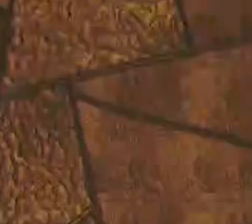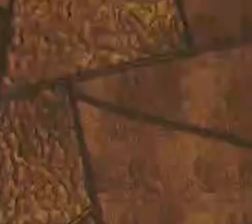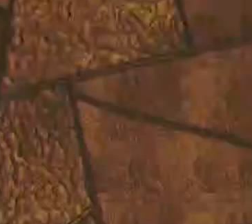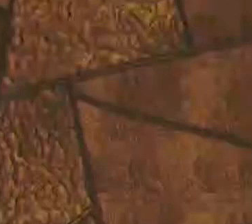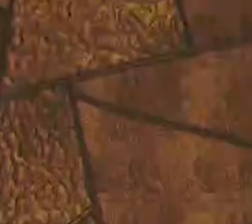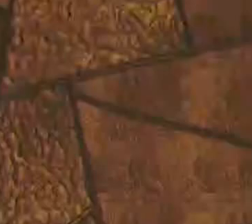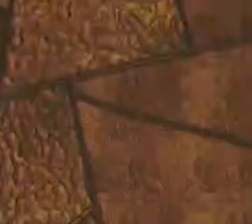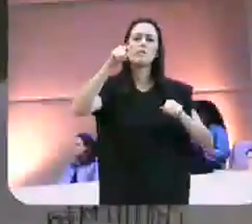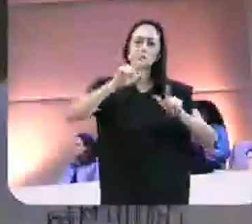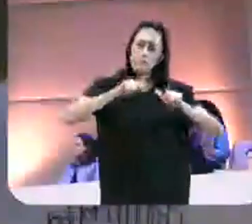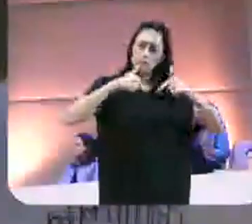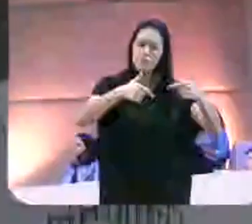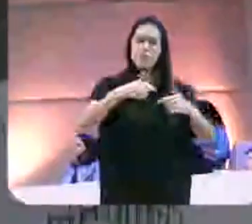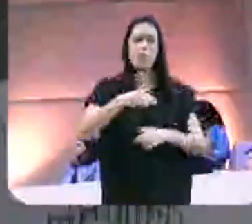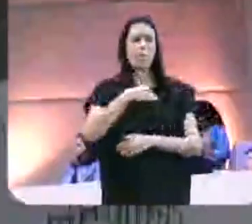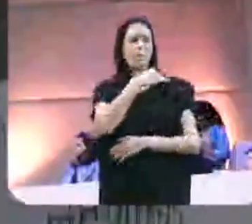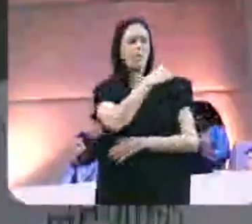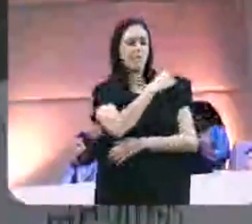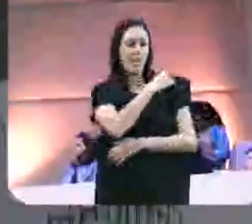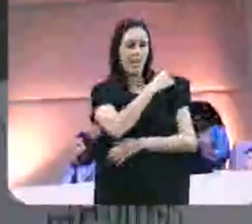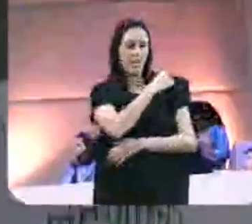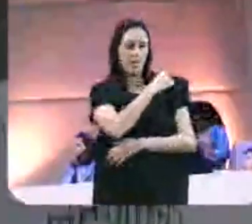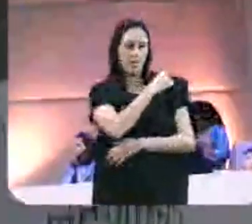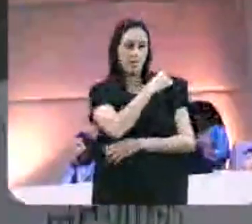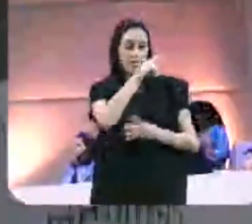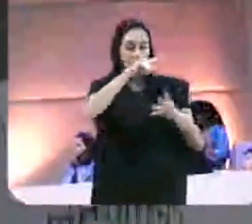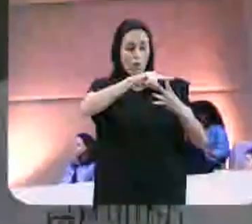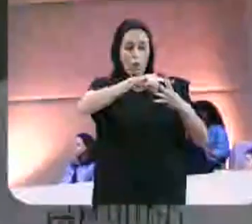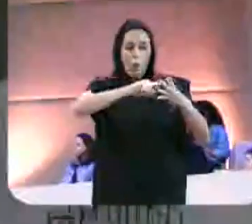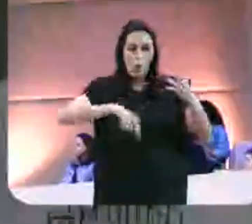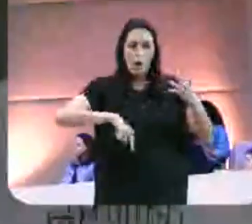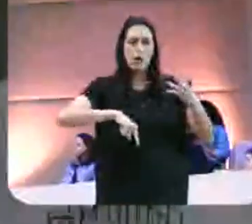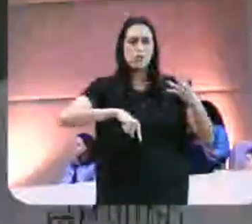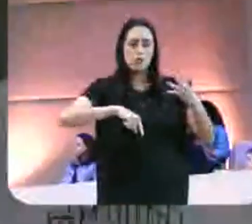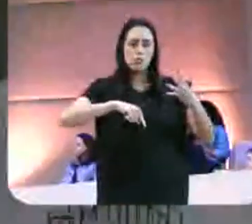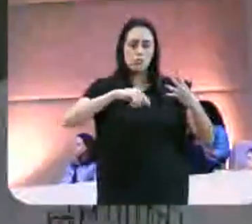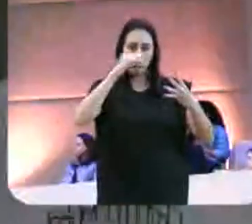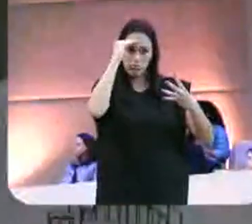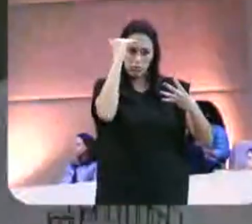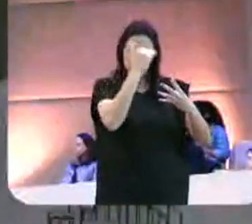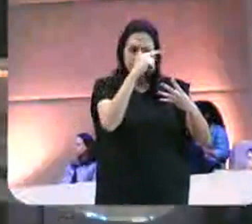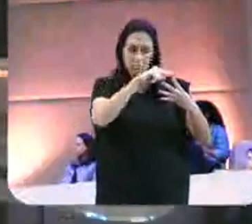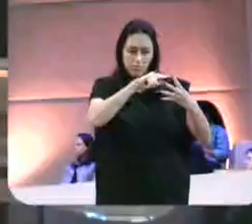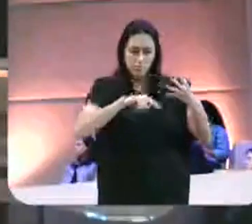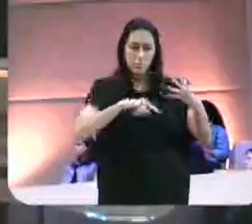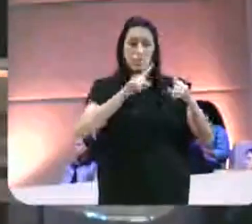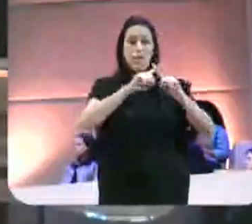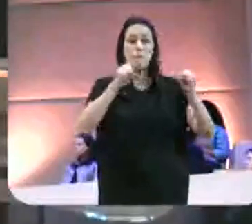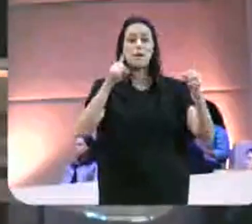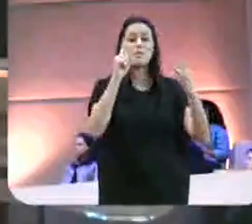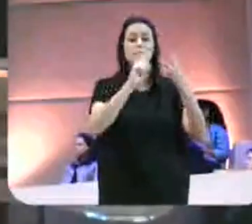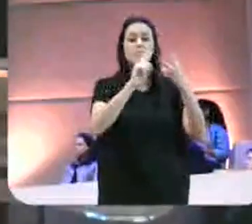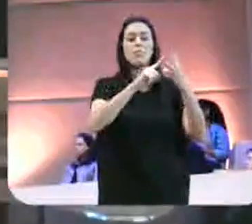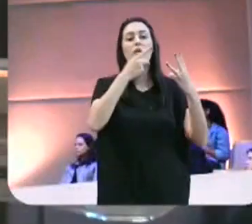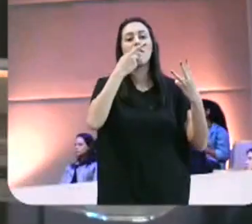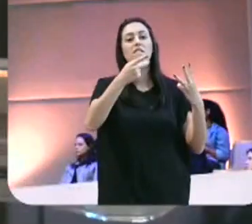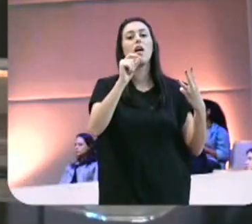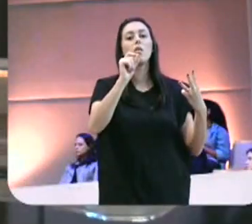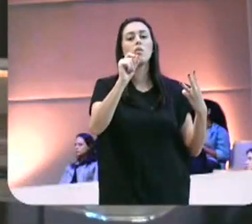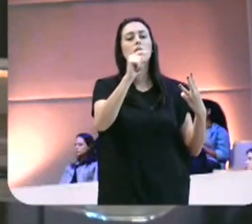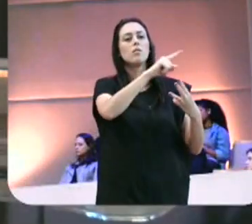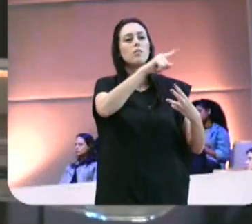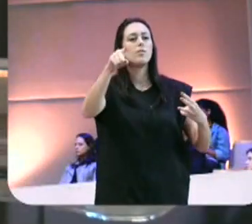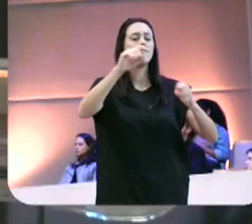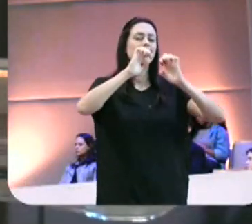seu ministério. Dessas 4 orientações, eu quero destacar uma, a terceira, que diz: faça o trabalho de